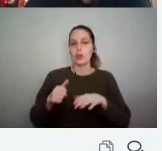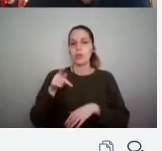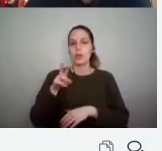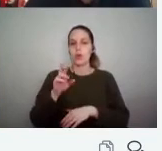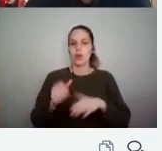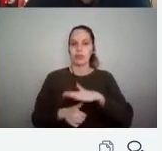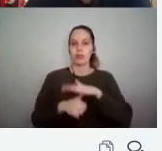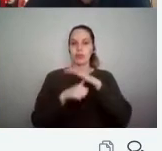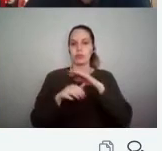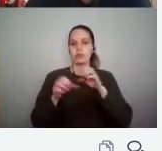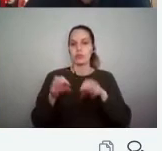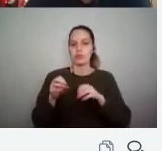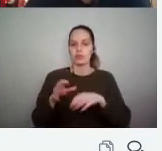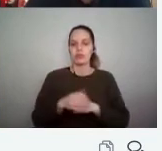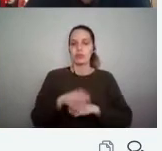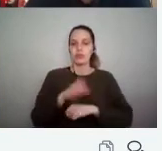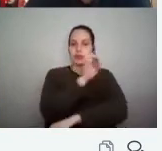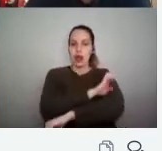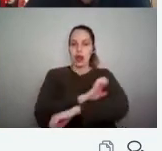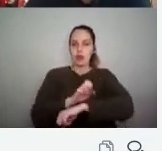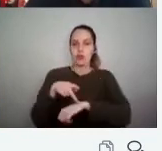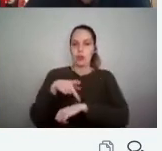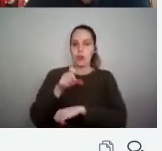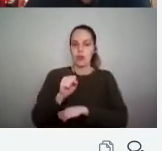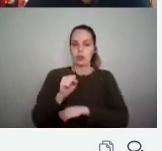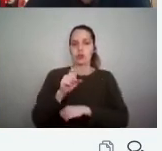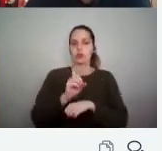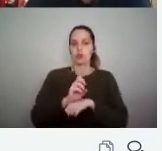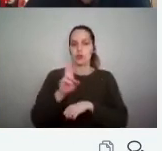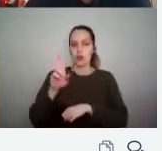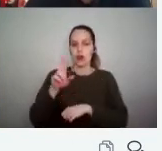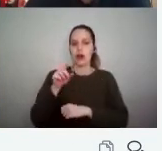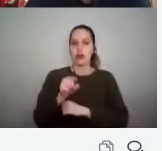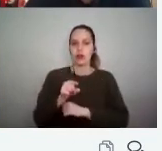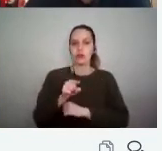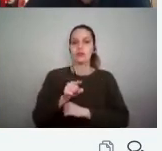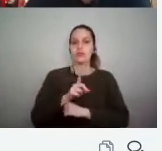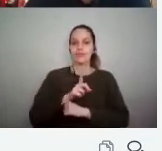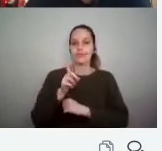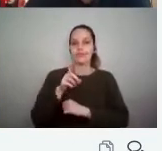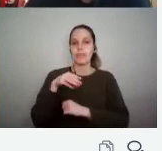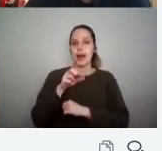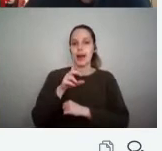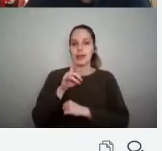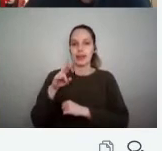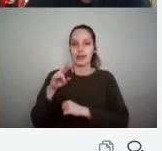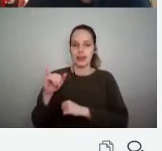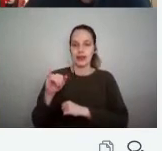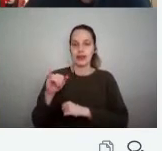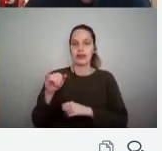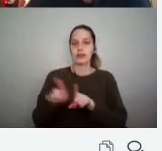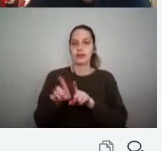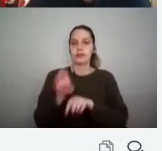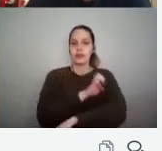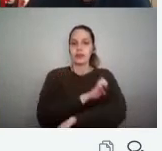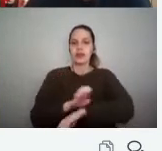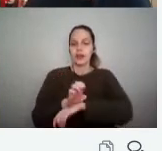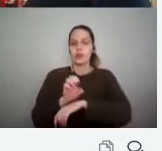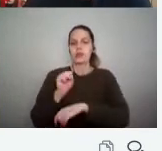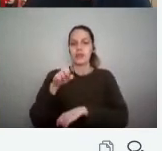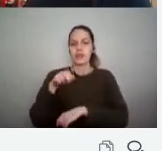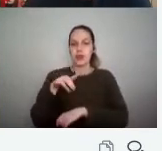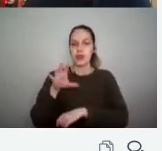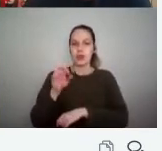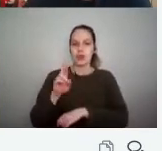Fez estágio de pós-doutorado na Universidade Complutense de Madrid e estágio sênior na Universidade de Sevilha. Ela atuou